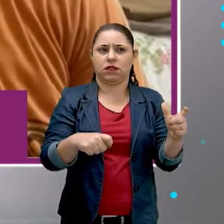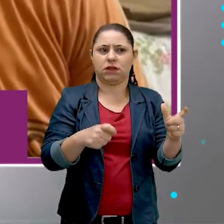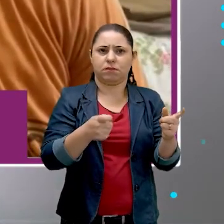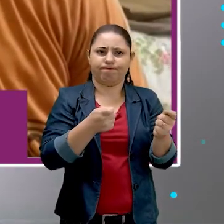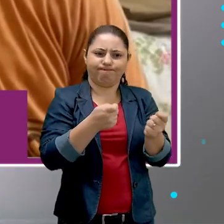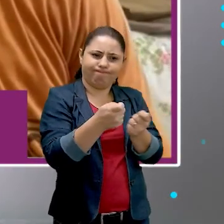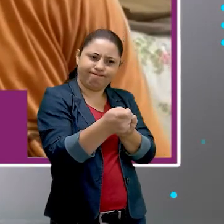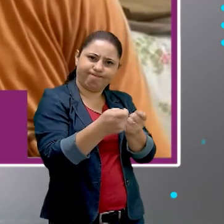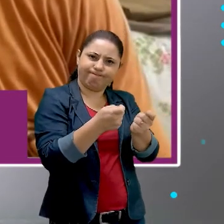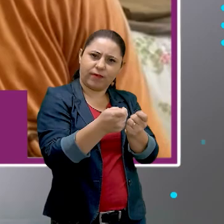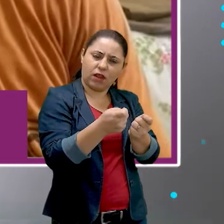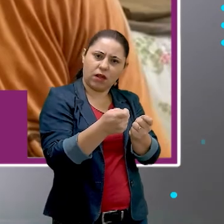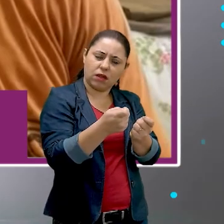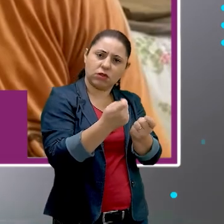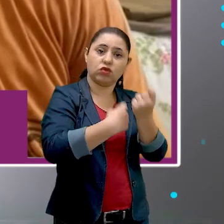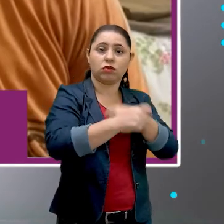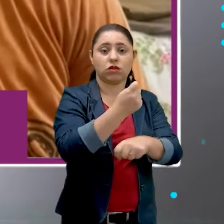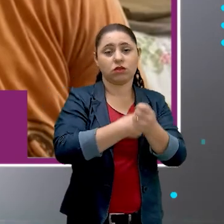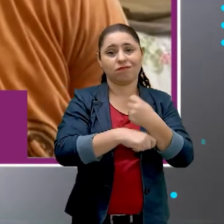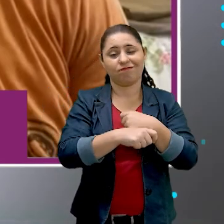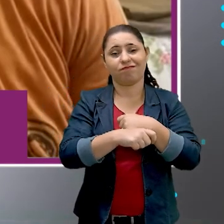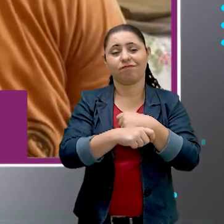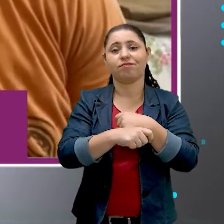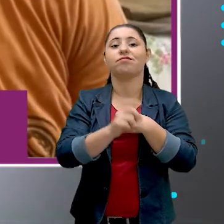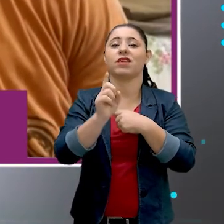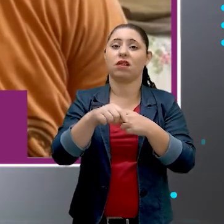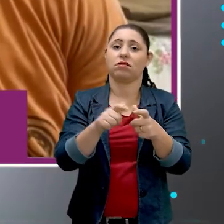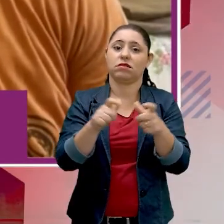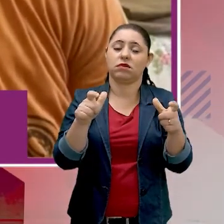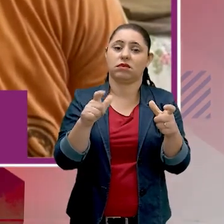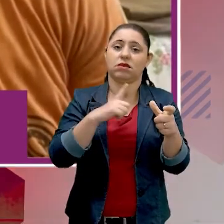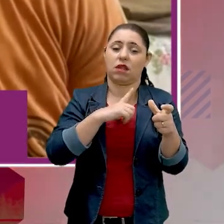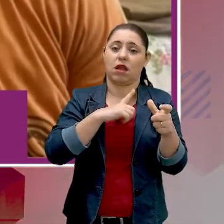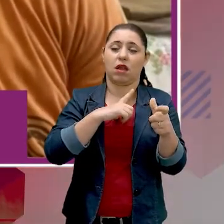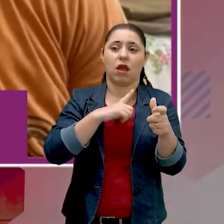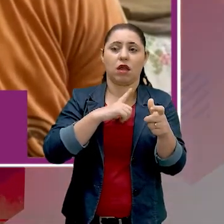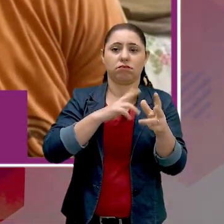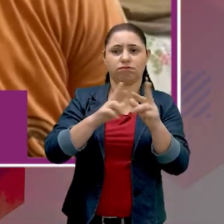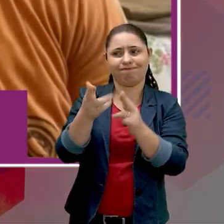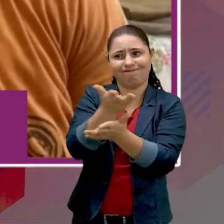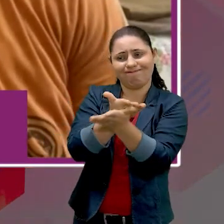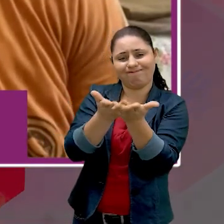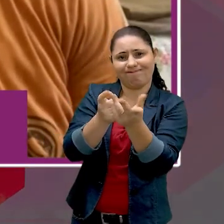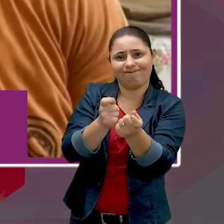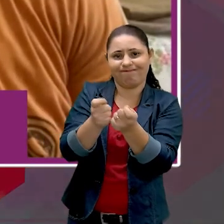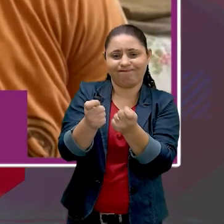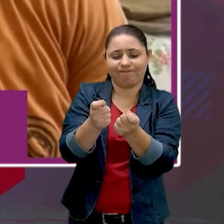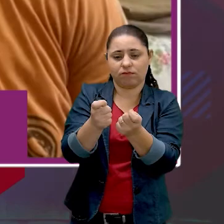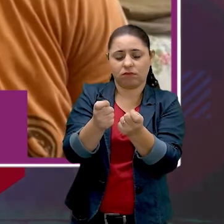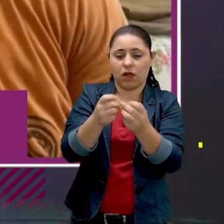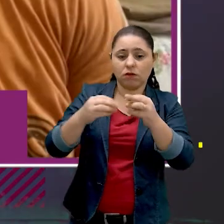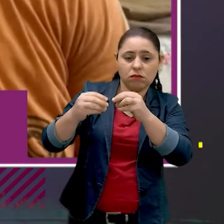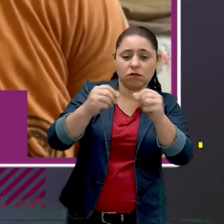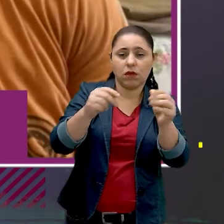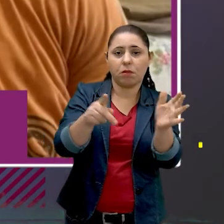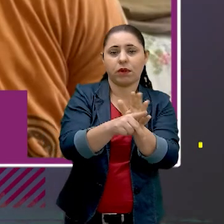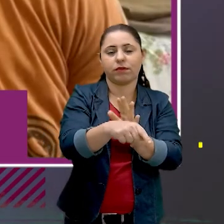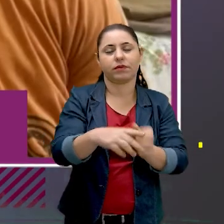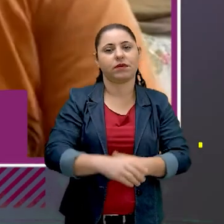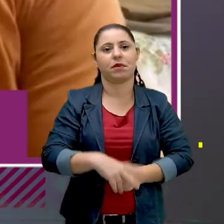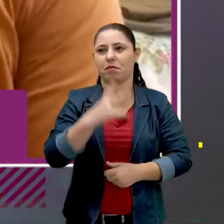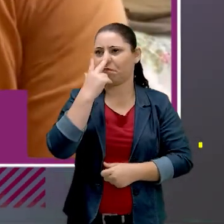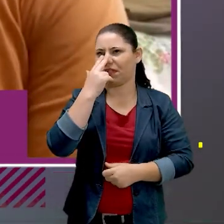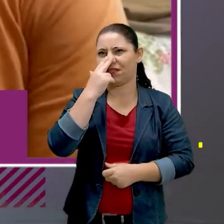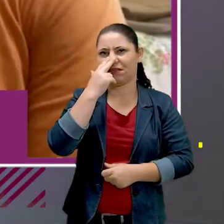de controle por parte desse gestor muito grande, né, para conseguir controlar esse território todo. É